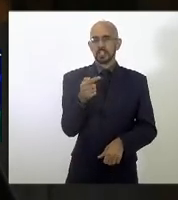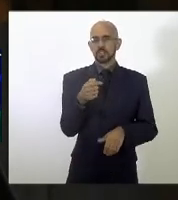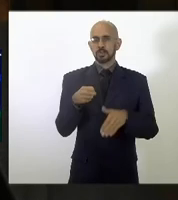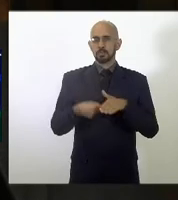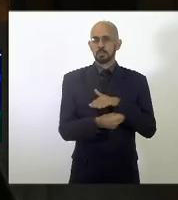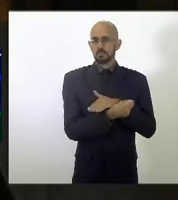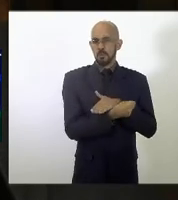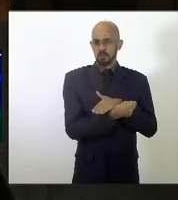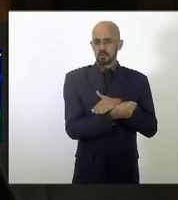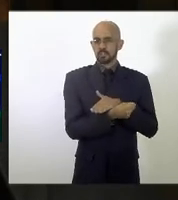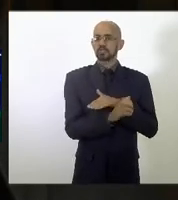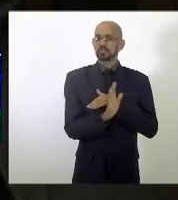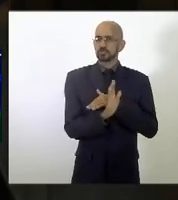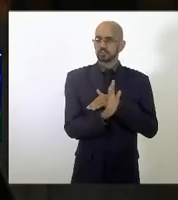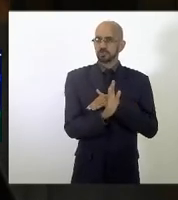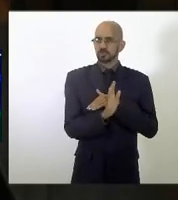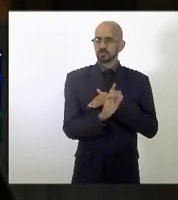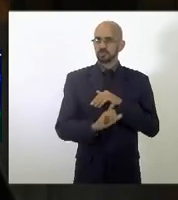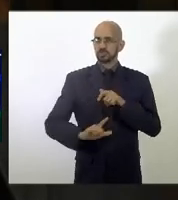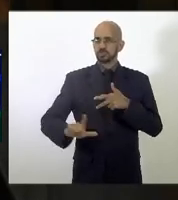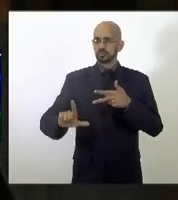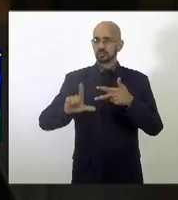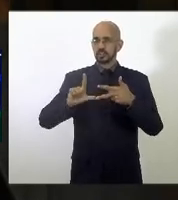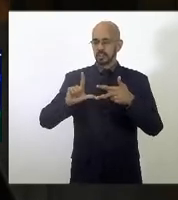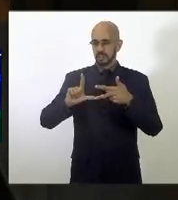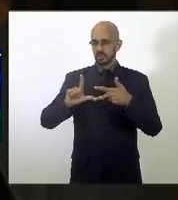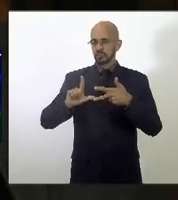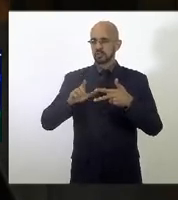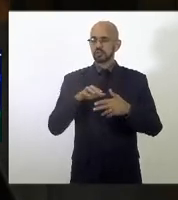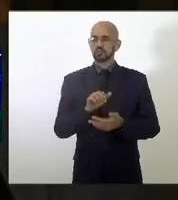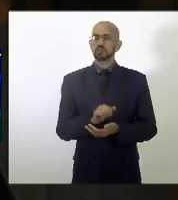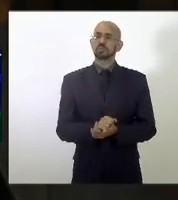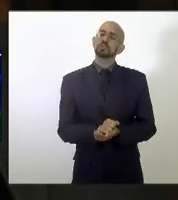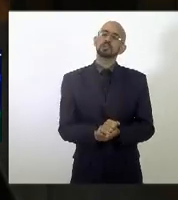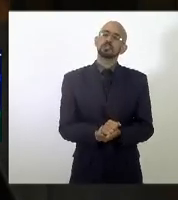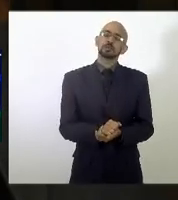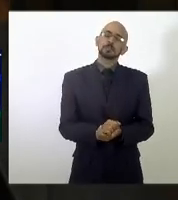legislativos e sempre